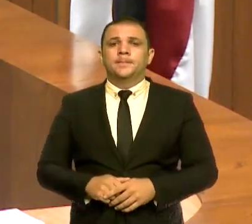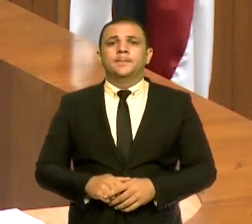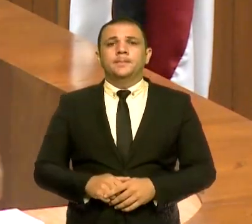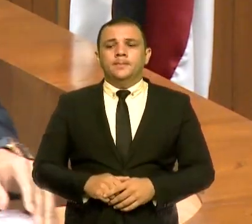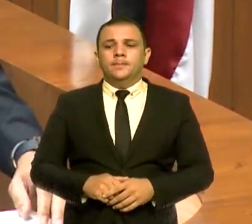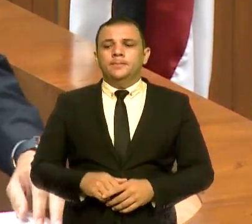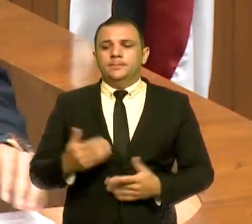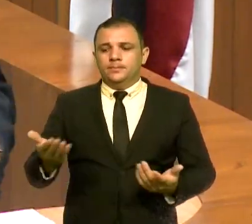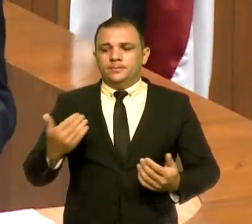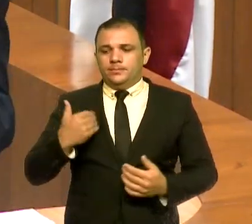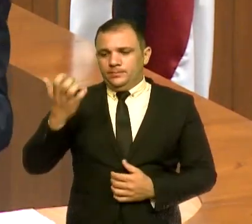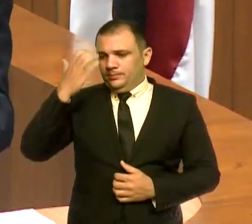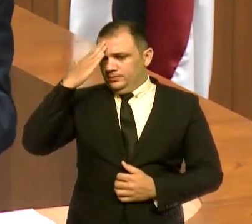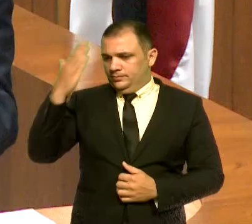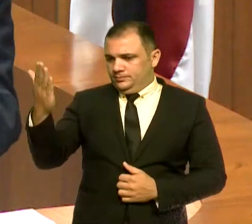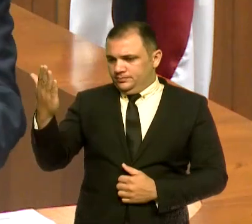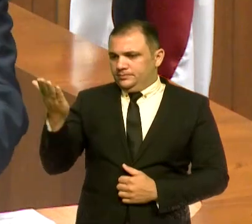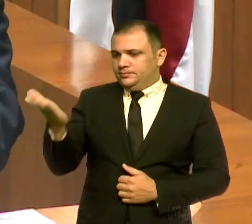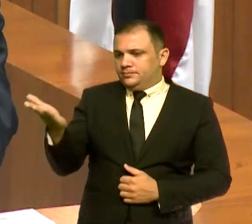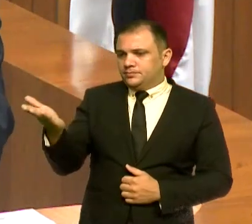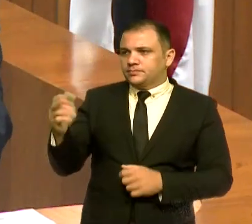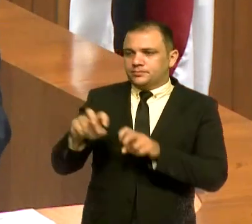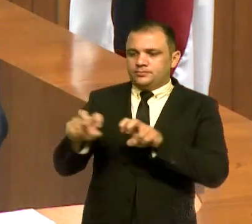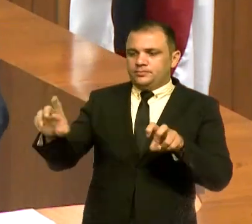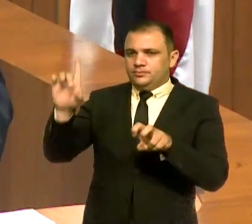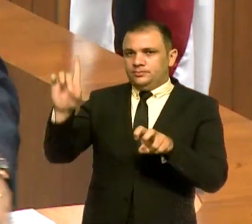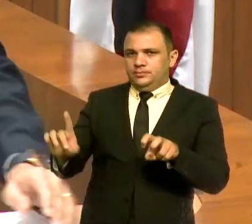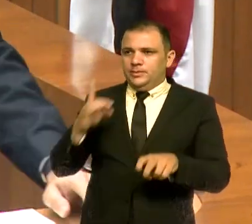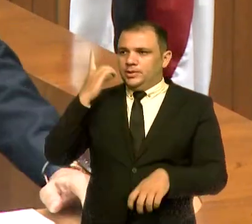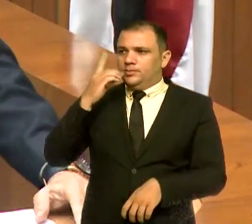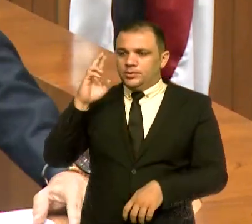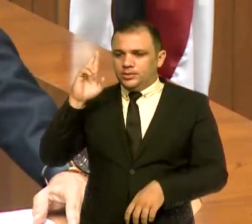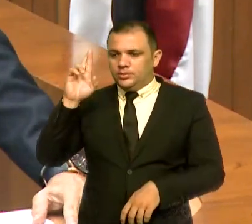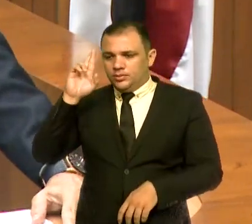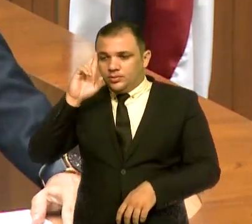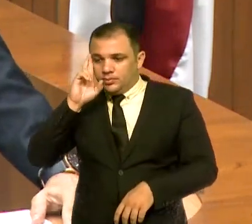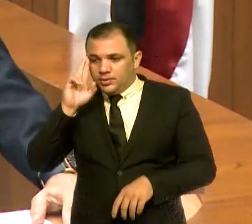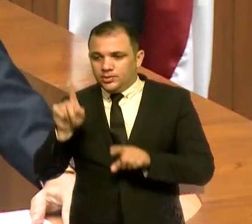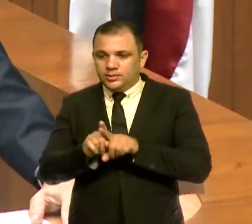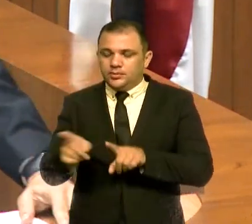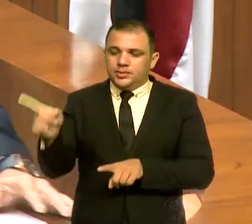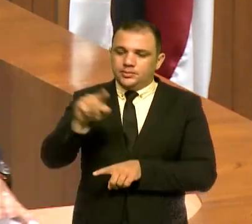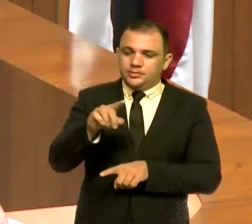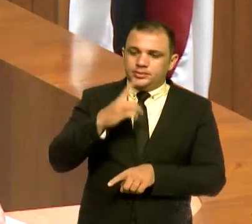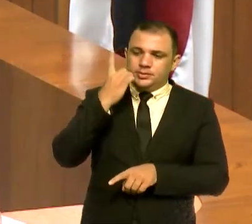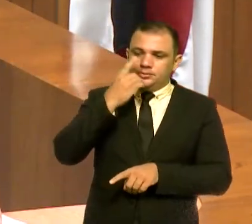quero primeiro agradecer a minha diretora, deputado Roberto, deputado Antônio, que